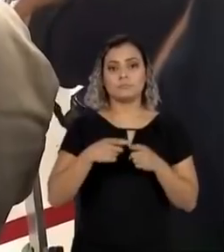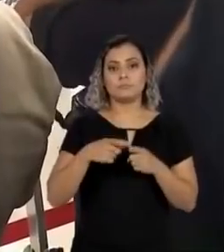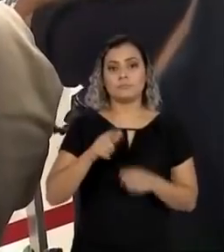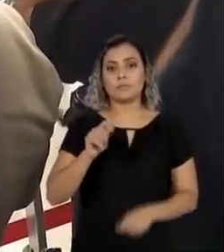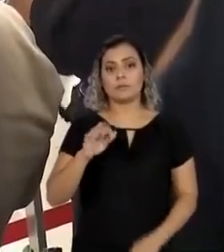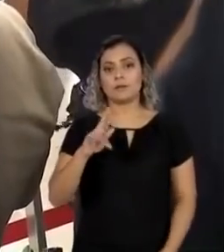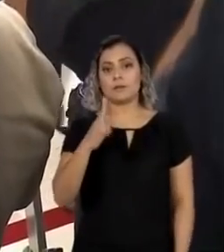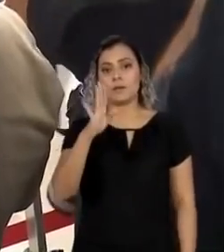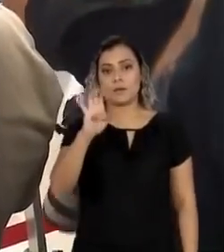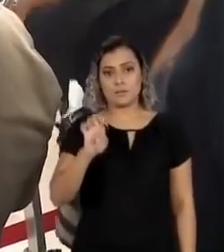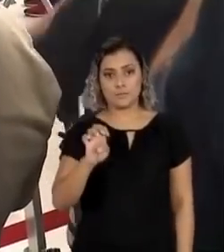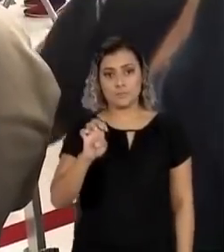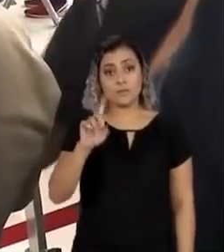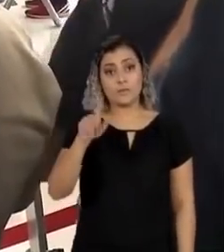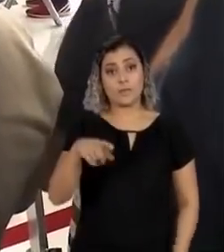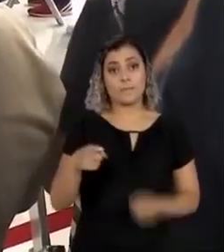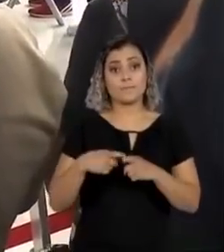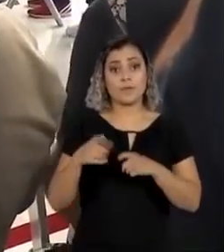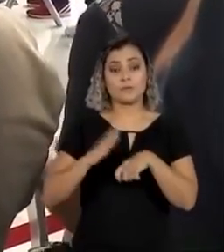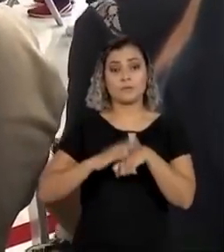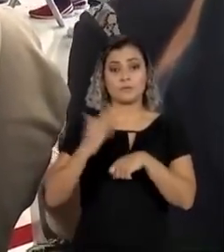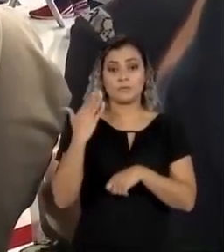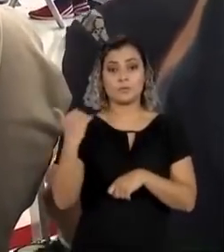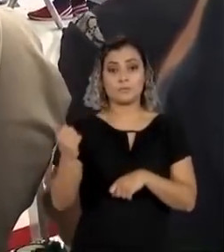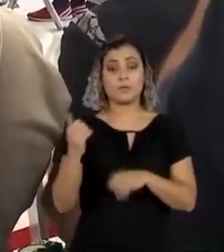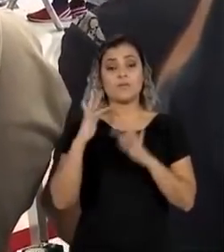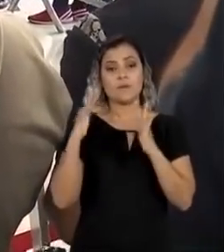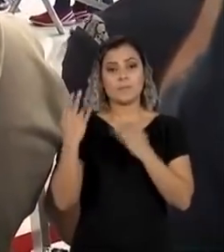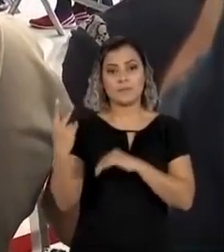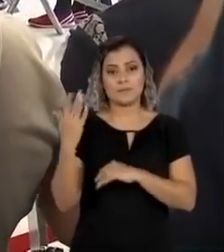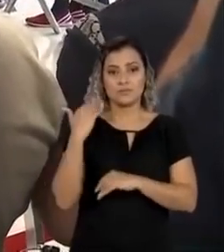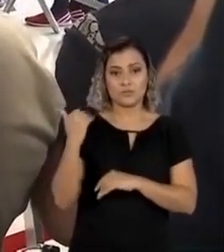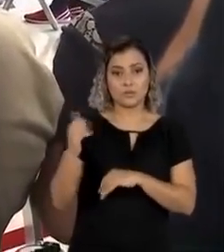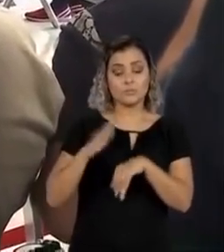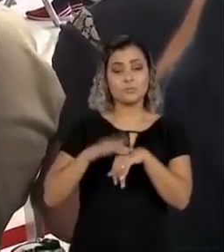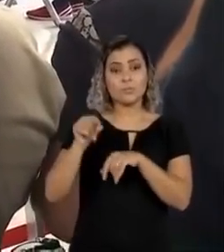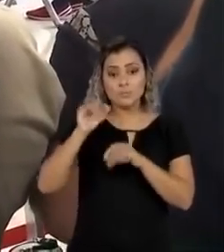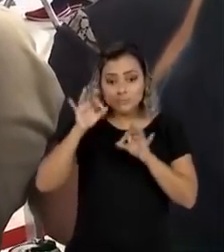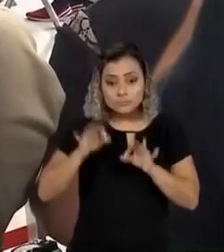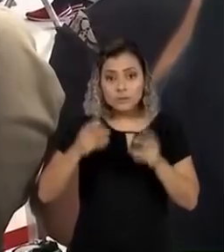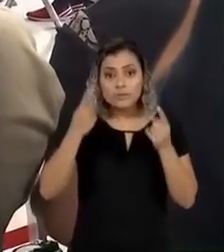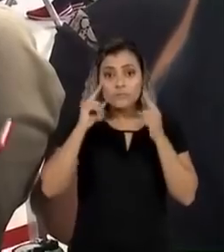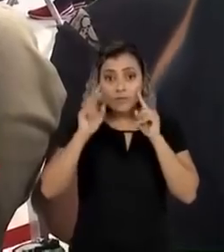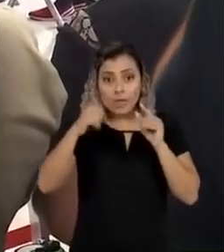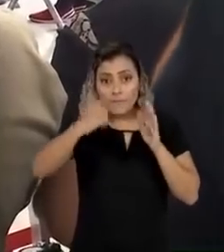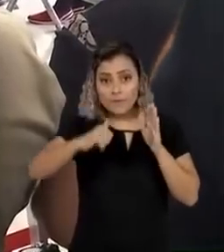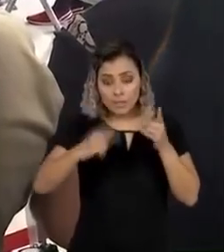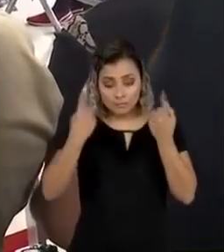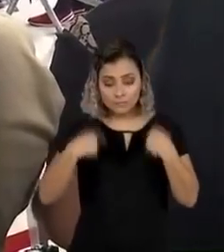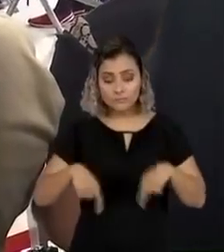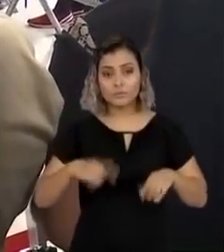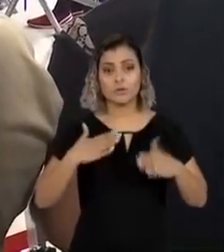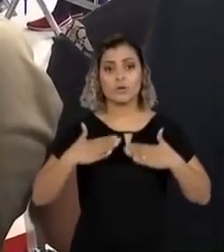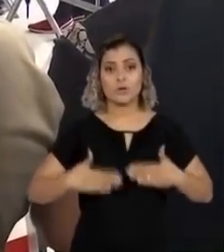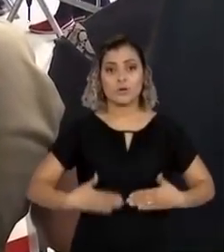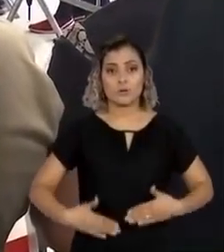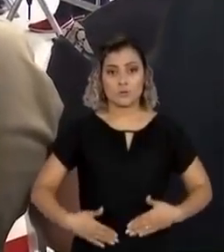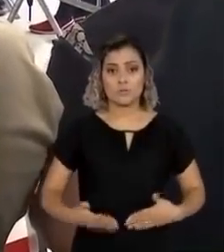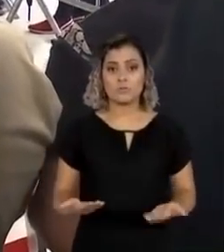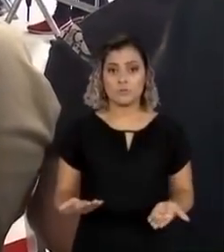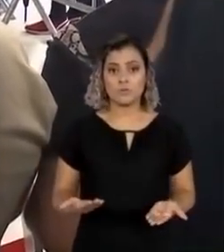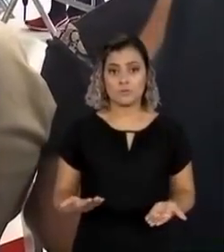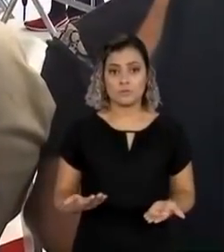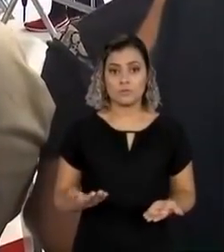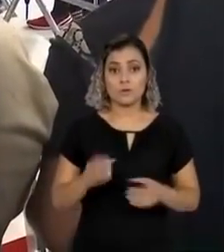Guilherme Lepski, que foi chamado pela família de Gugu para conferir o estado de saúde dele quando ele ainda estava